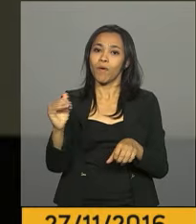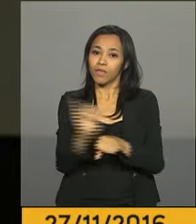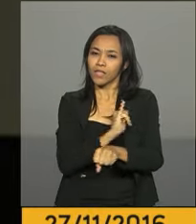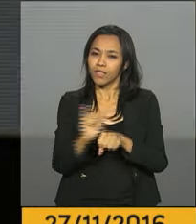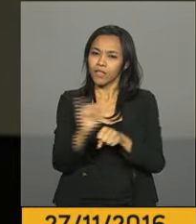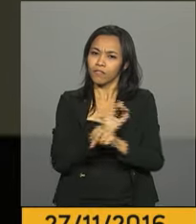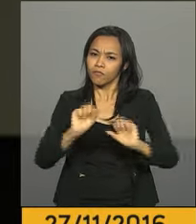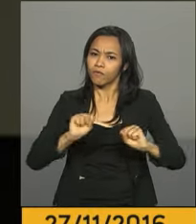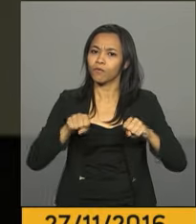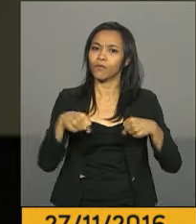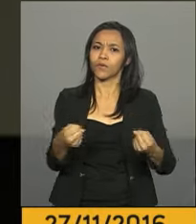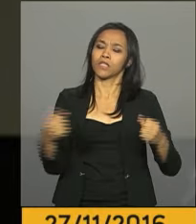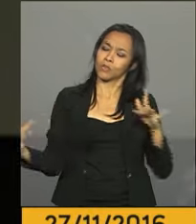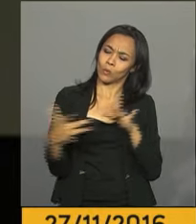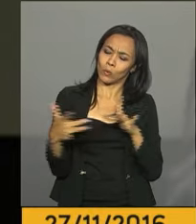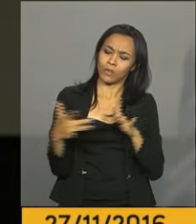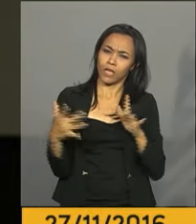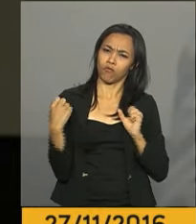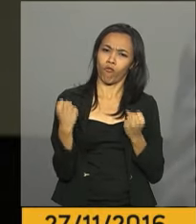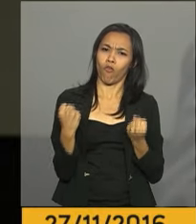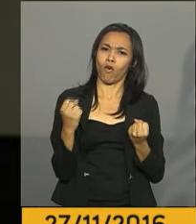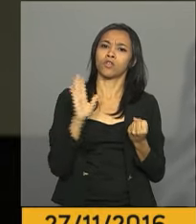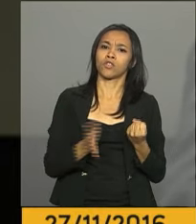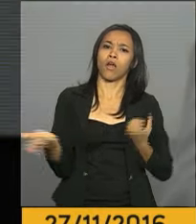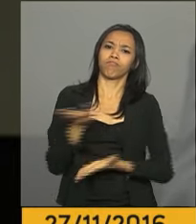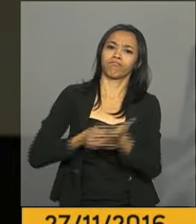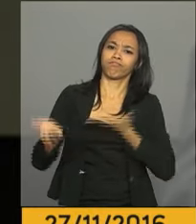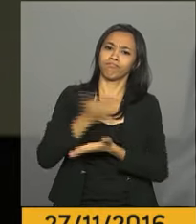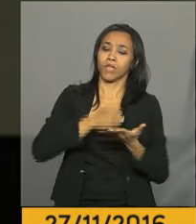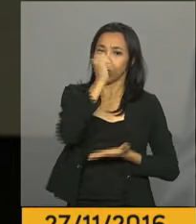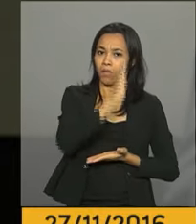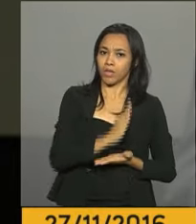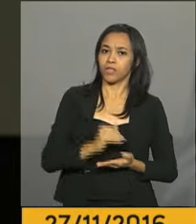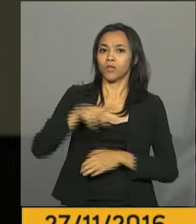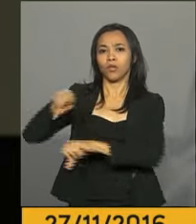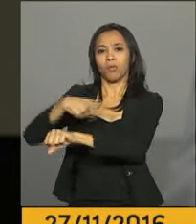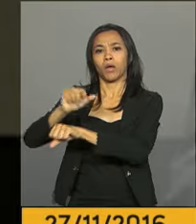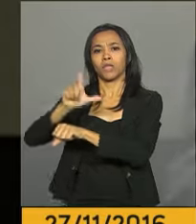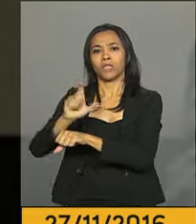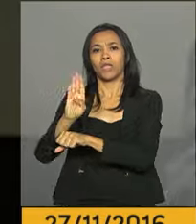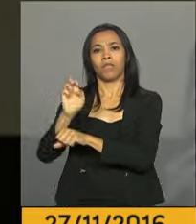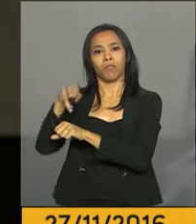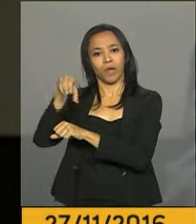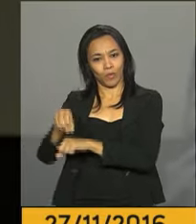os laços já muito fortes existentes entre o Brasil e o